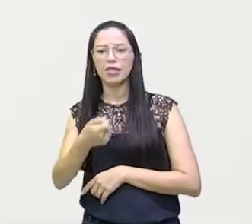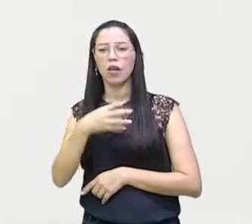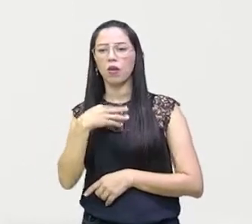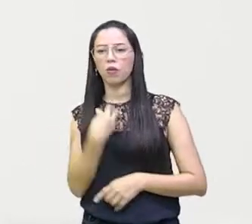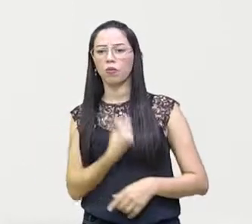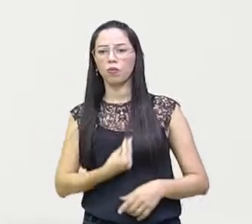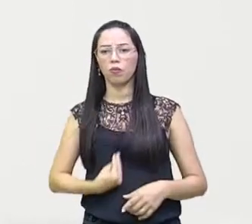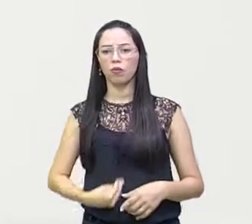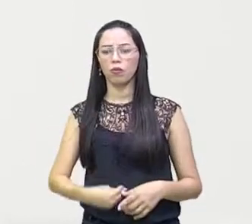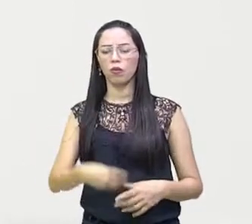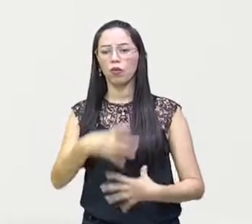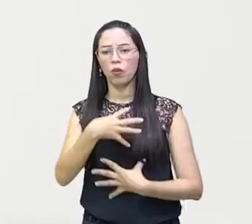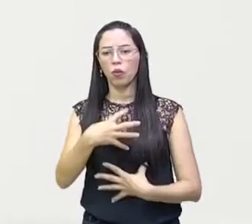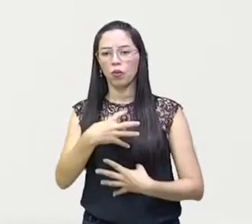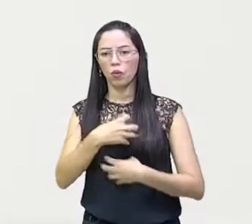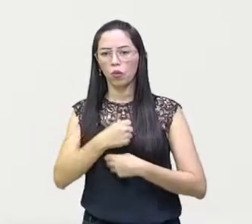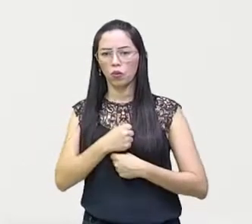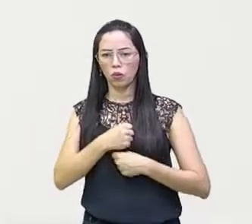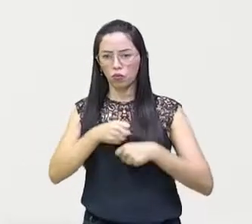para cá.